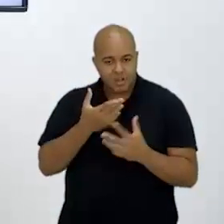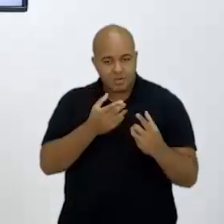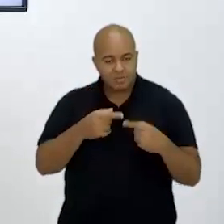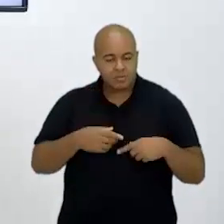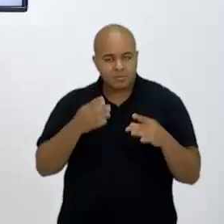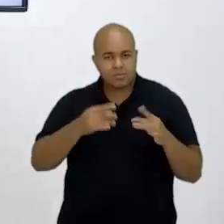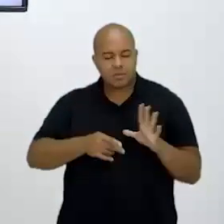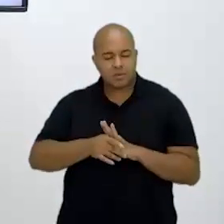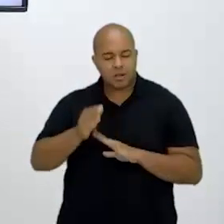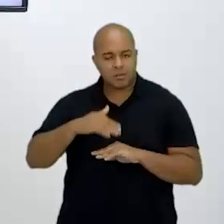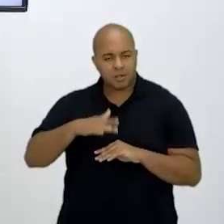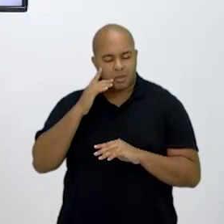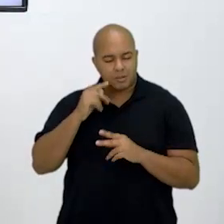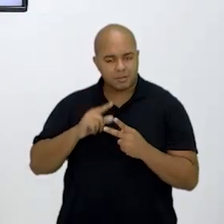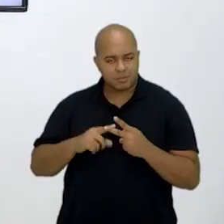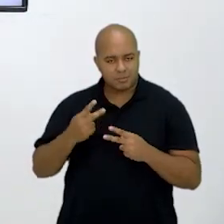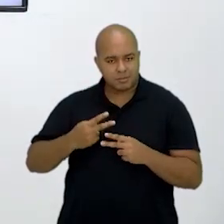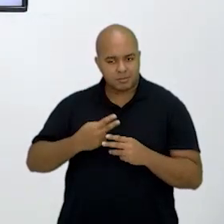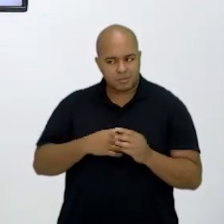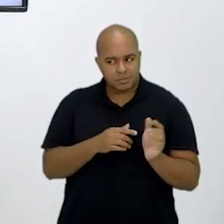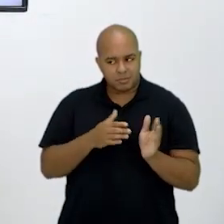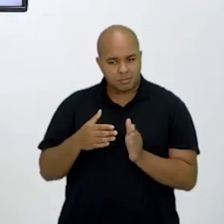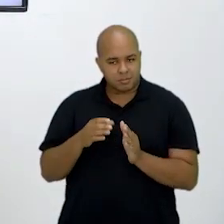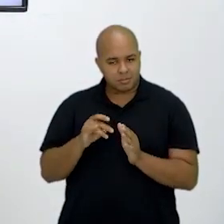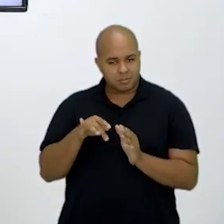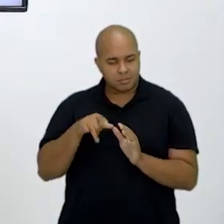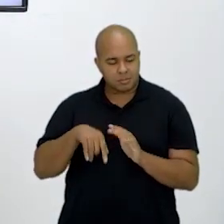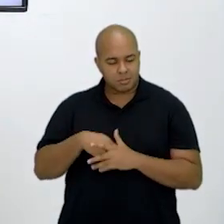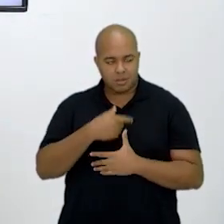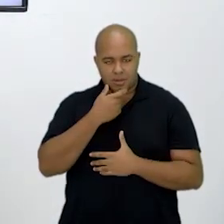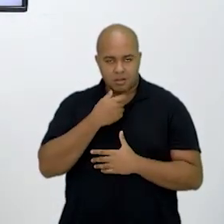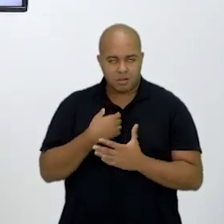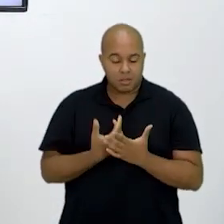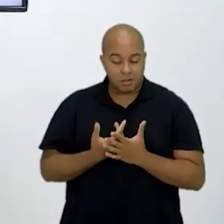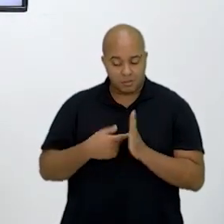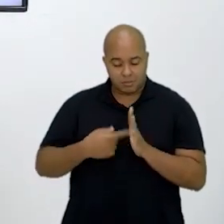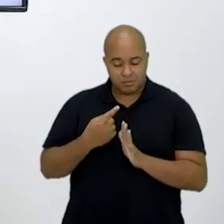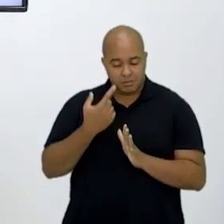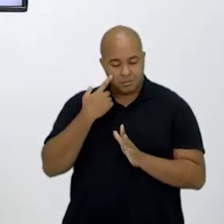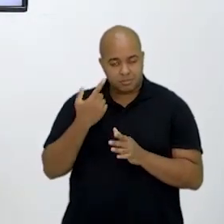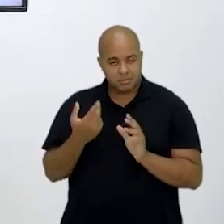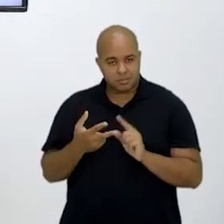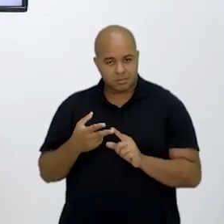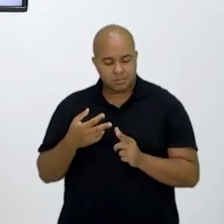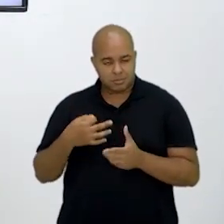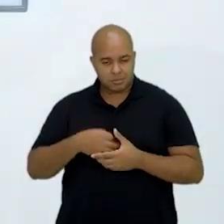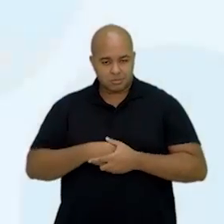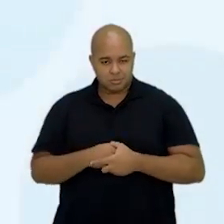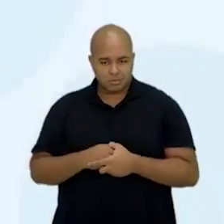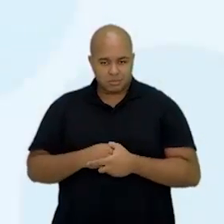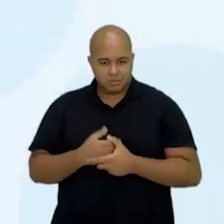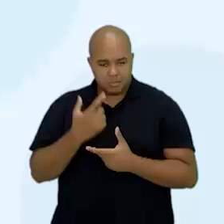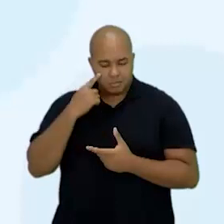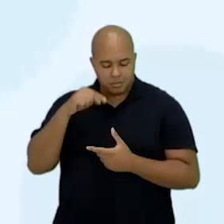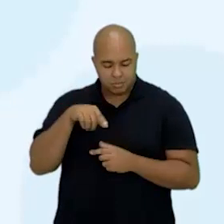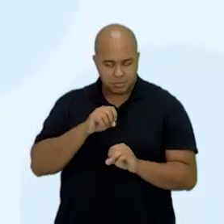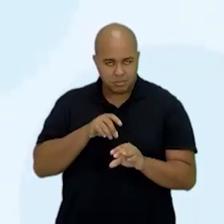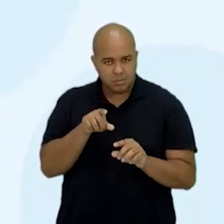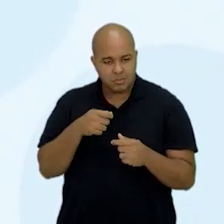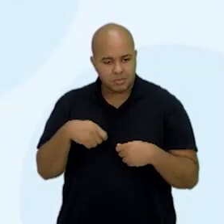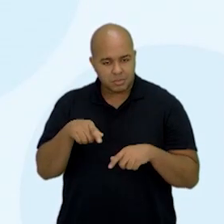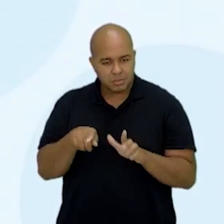especificamente mais da segunda condicional em inglês a primeira nós já vimos agora vamos para a segunda vai ganhando das